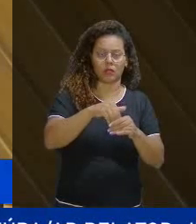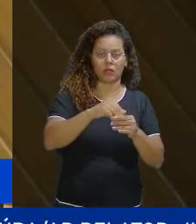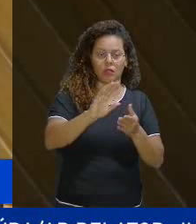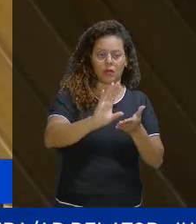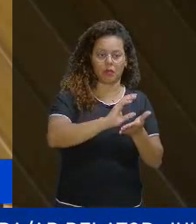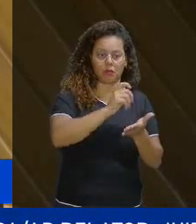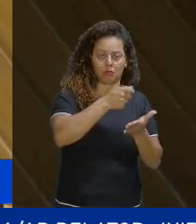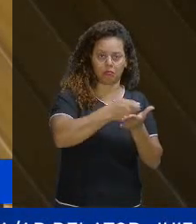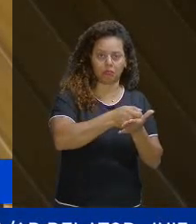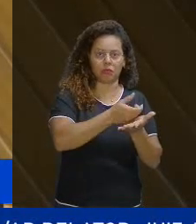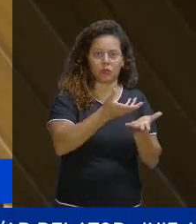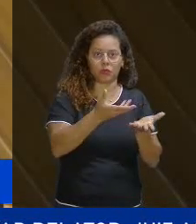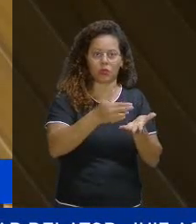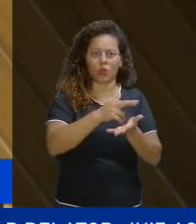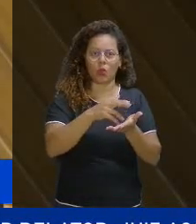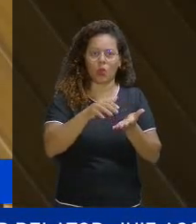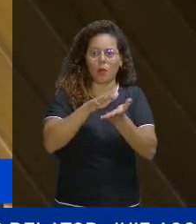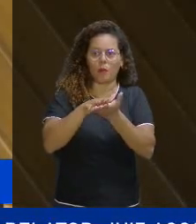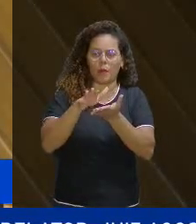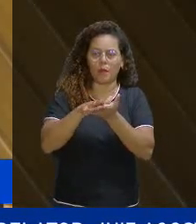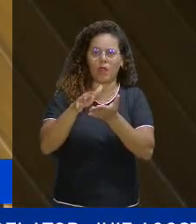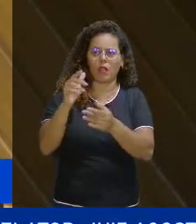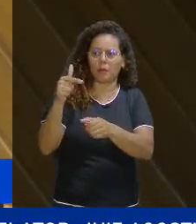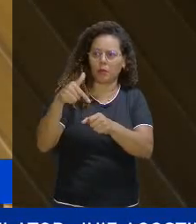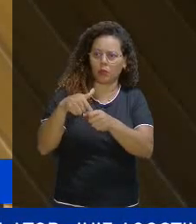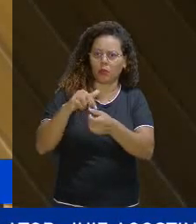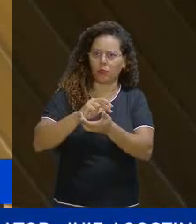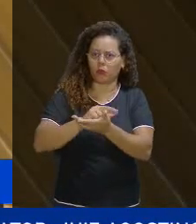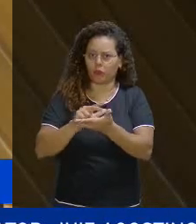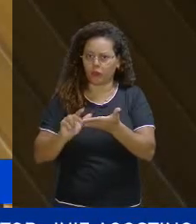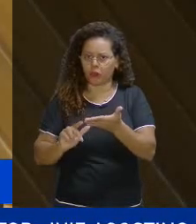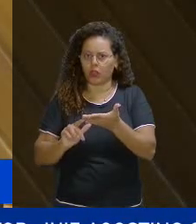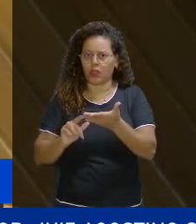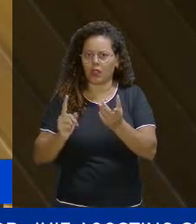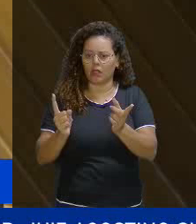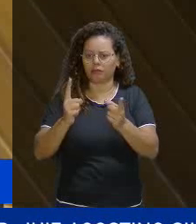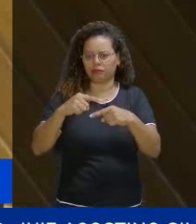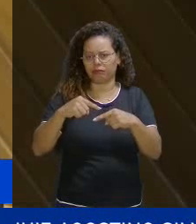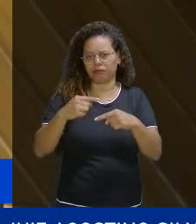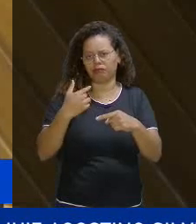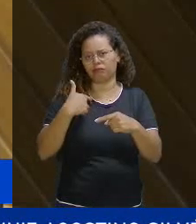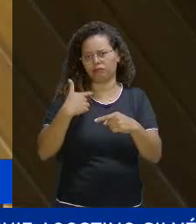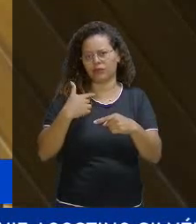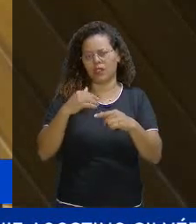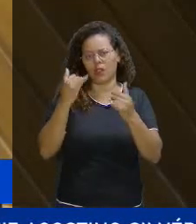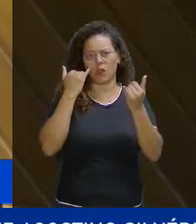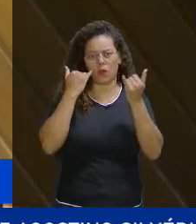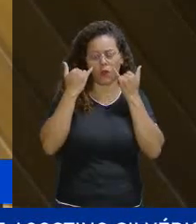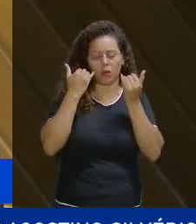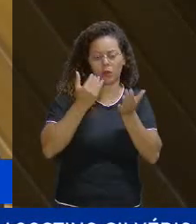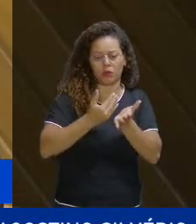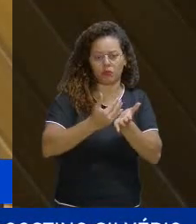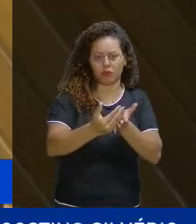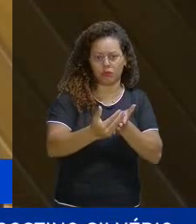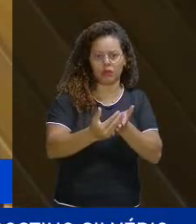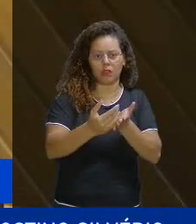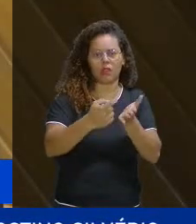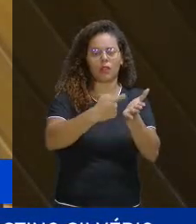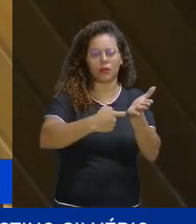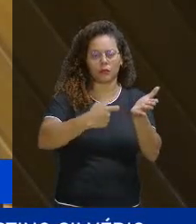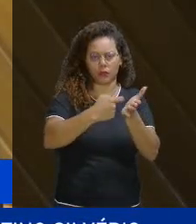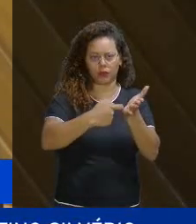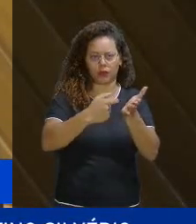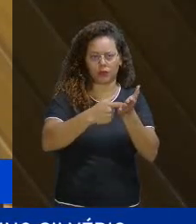de contas, despesas com combustível, divergência nas informações iniciais, retificação